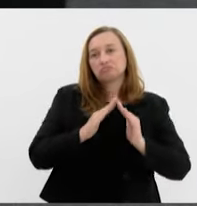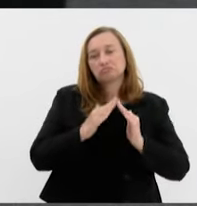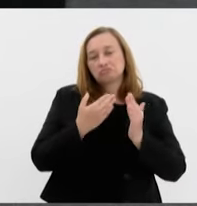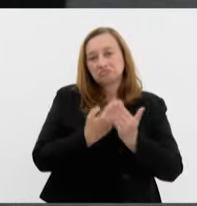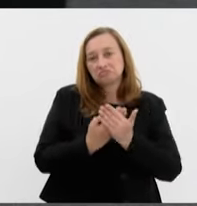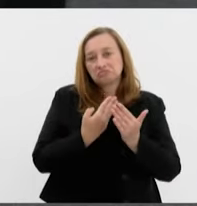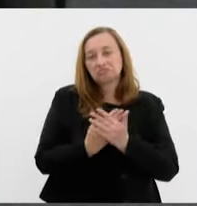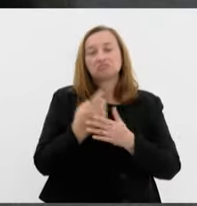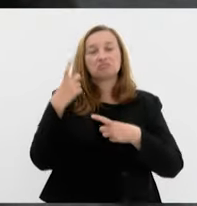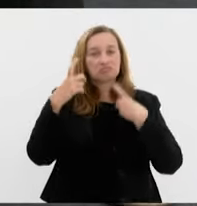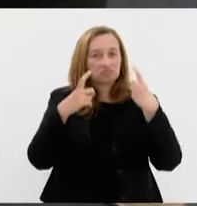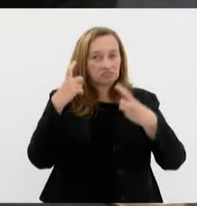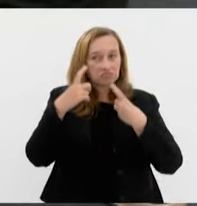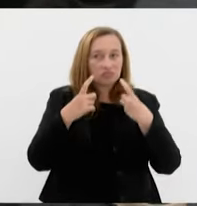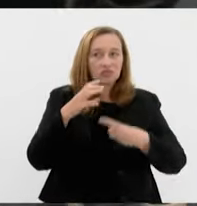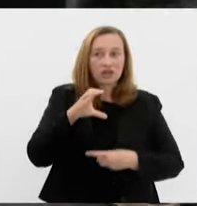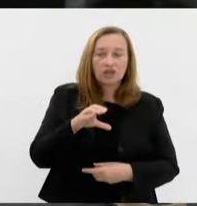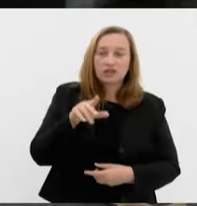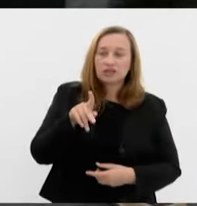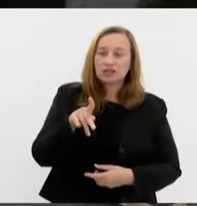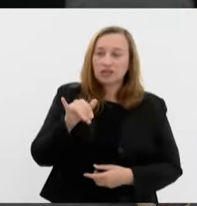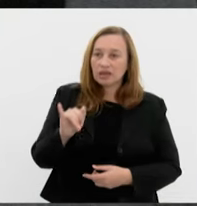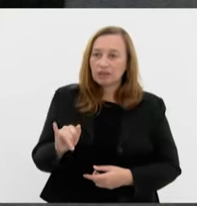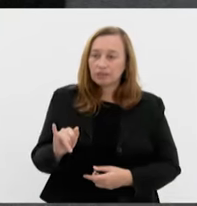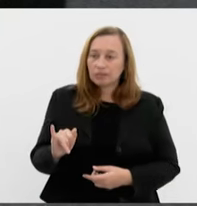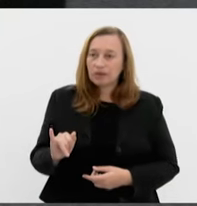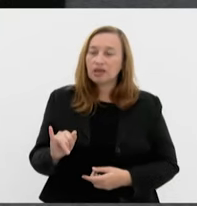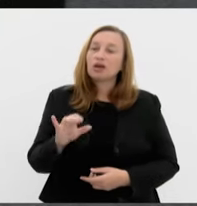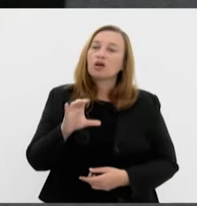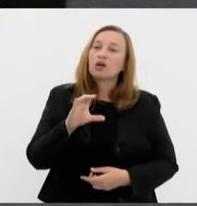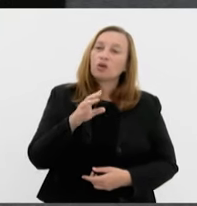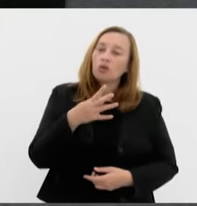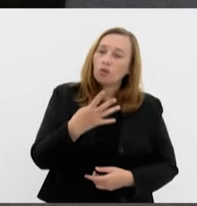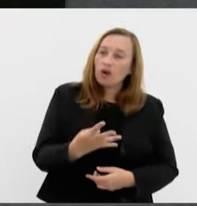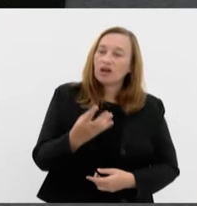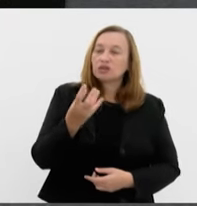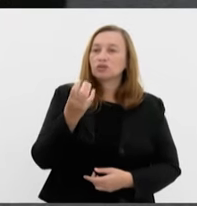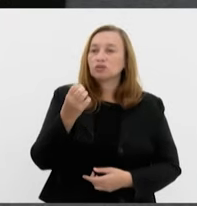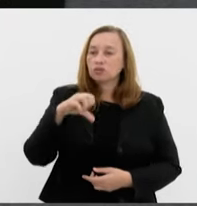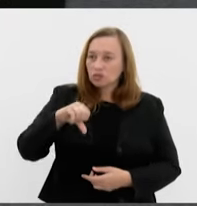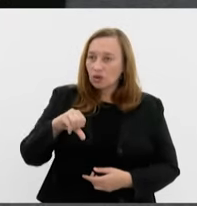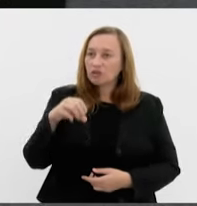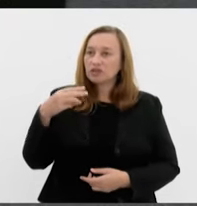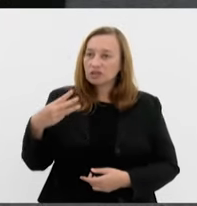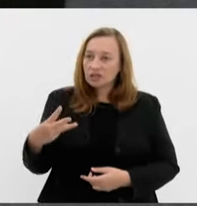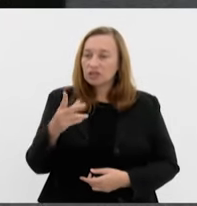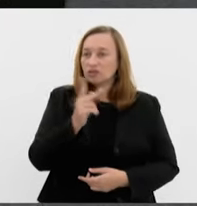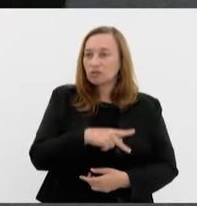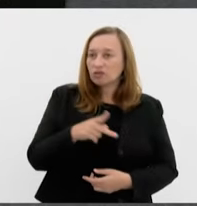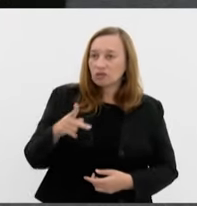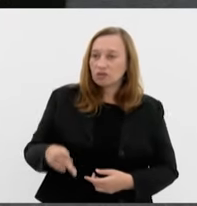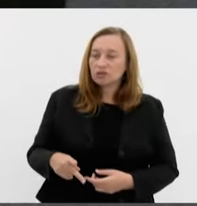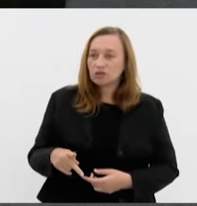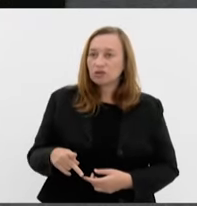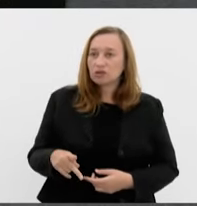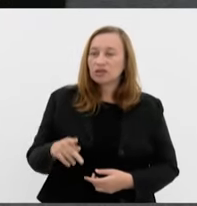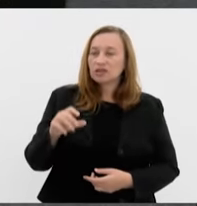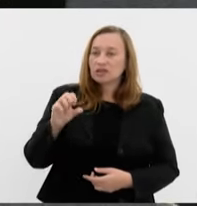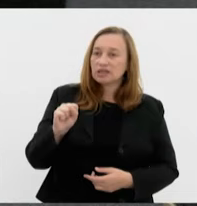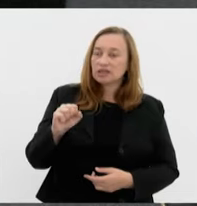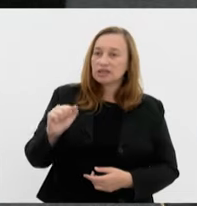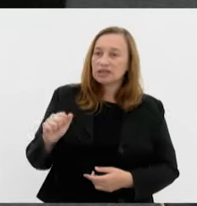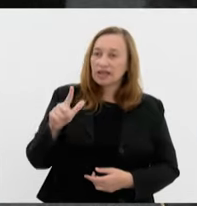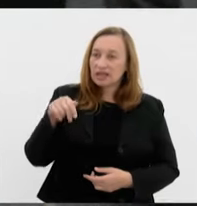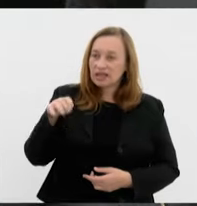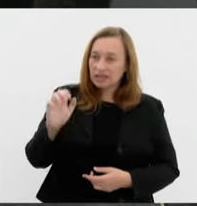preocupando o CEP 493 Professor Antonieta Salinas de Castro que fica em Vista Alegre